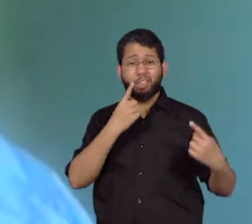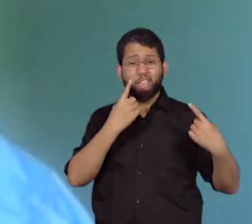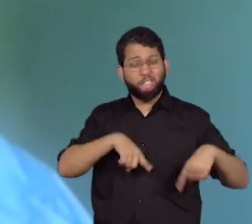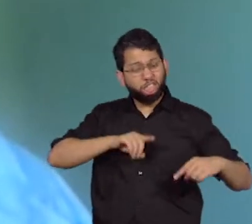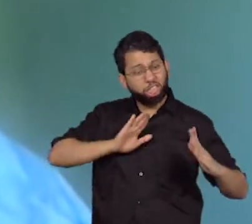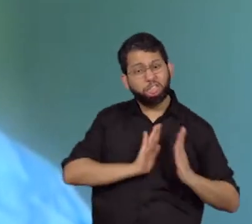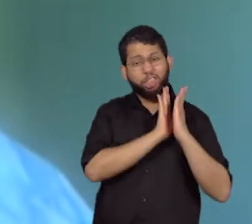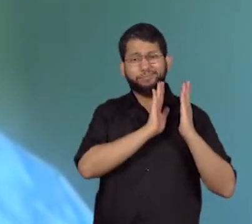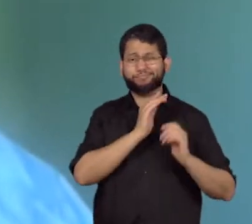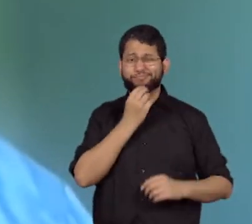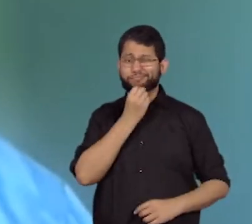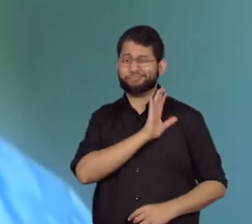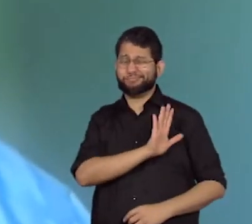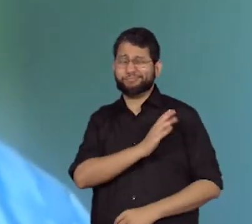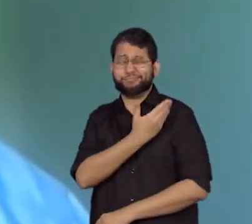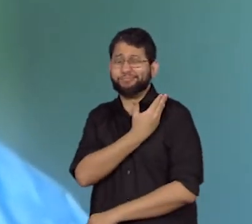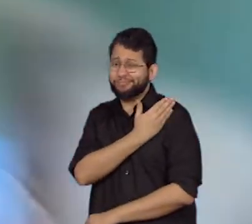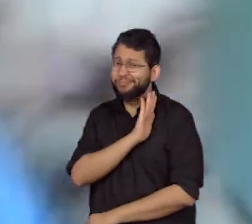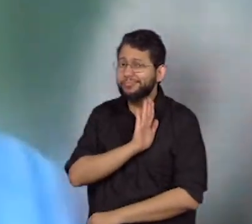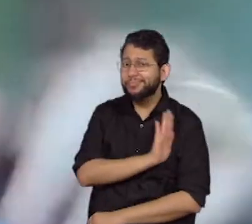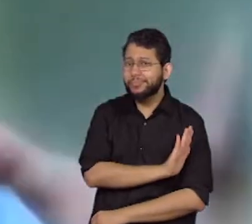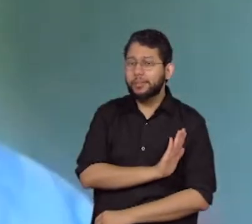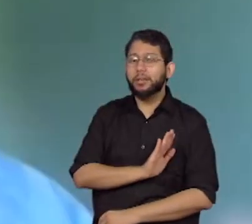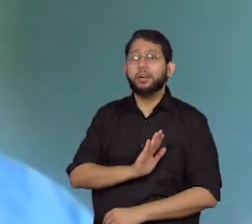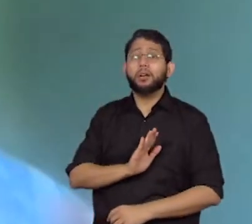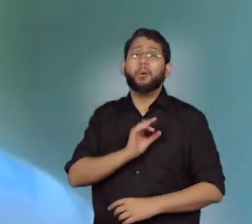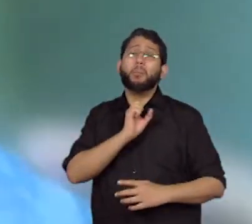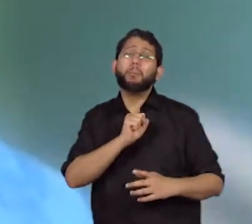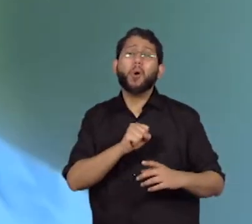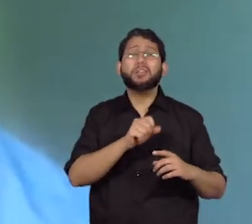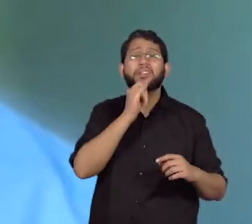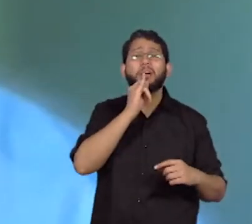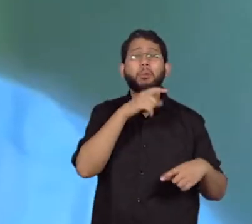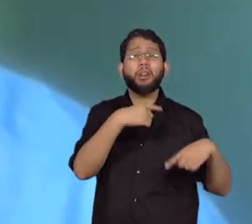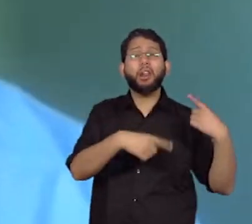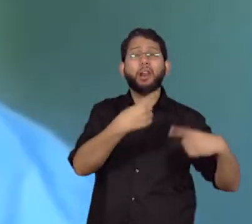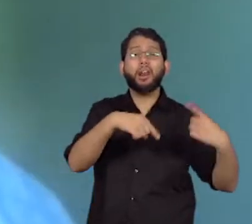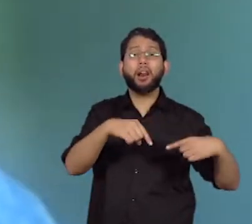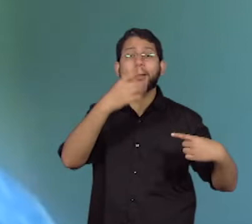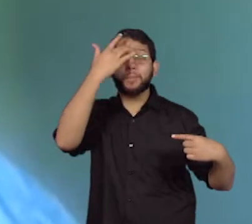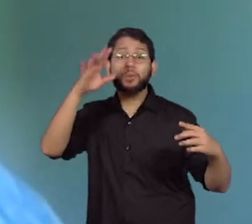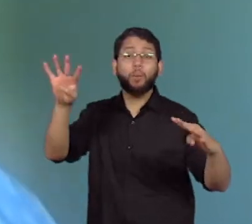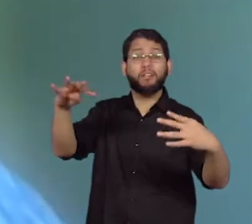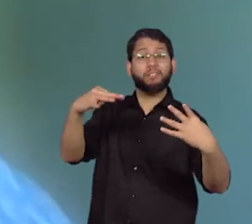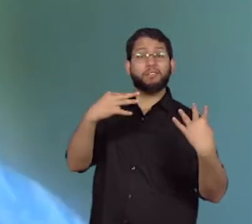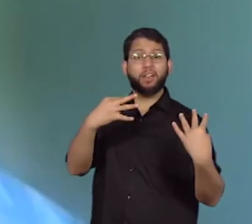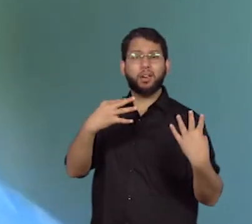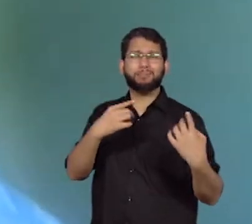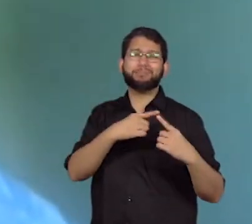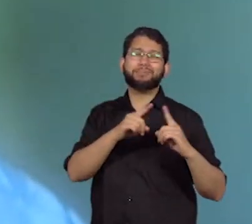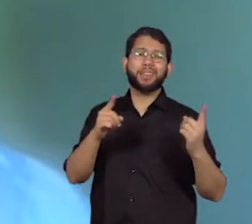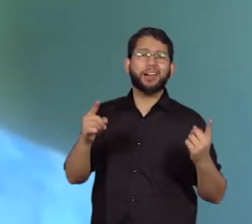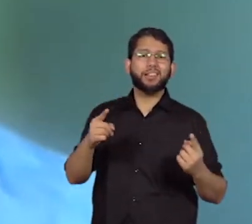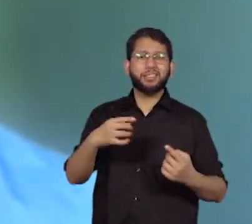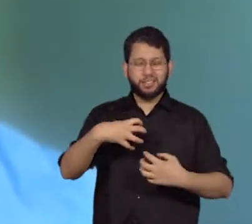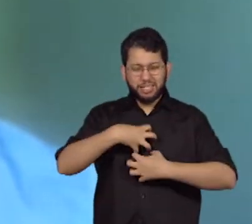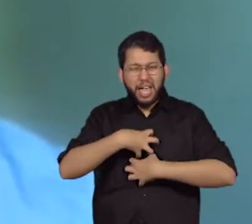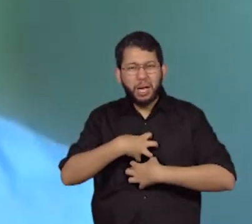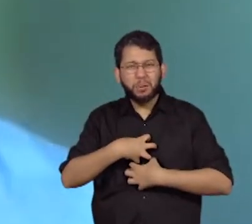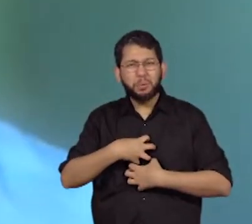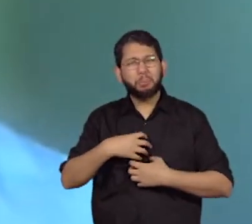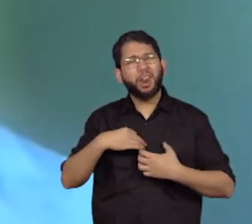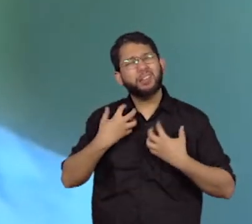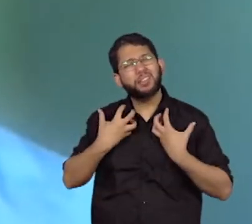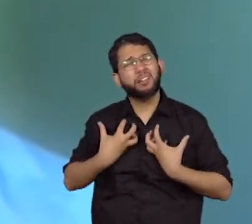porque não vai levar você muito adiante. Pode até gerar um burburinho ali no curto prazo, mas eu acho que emocionalmente é